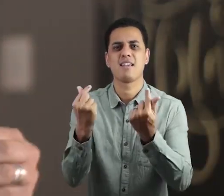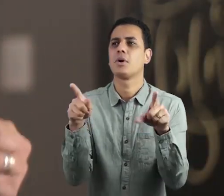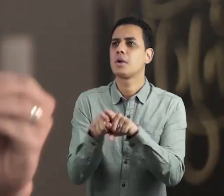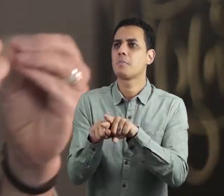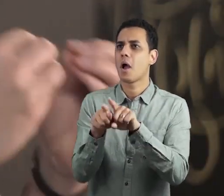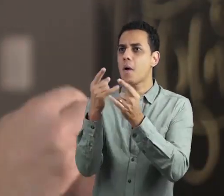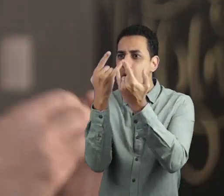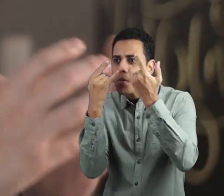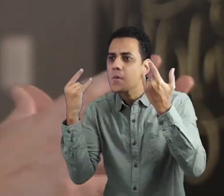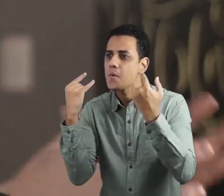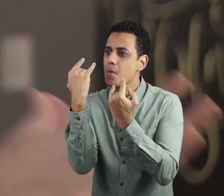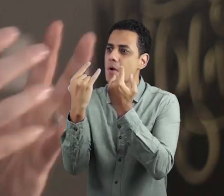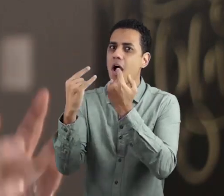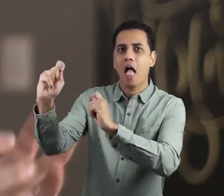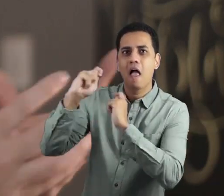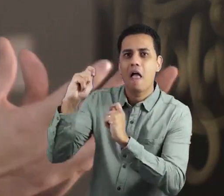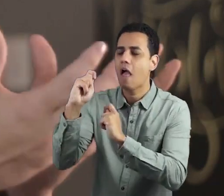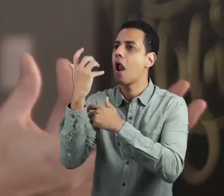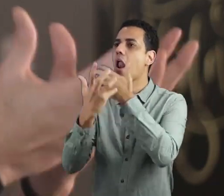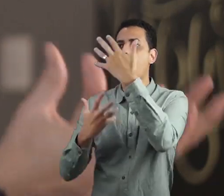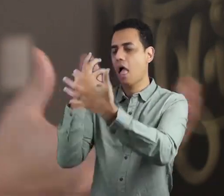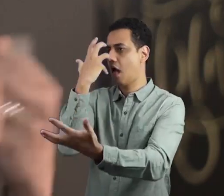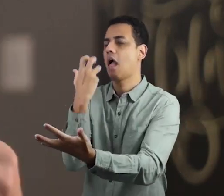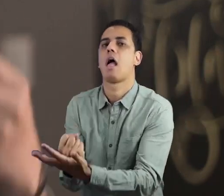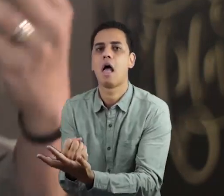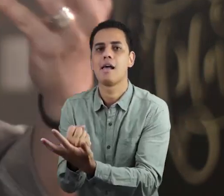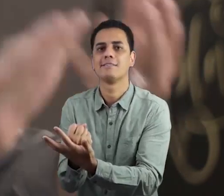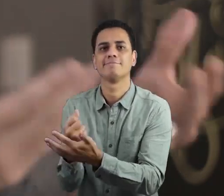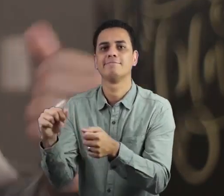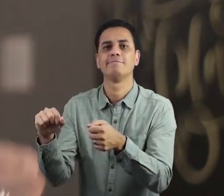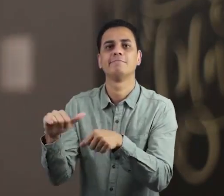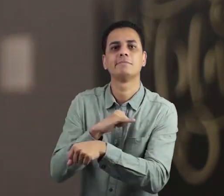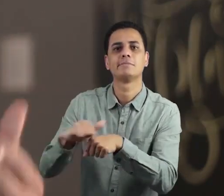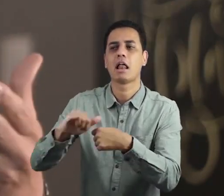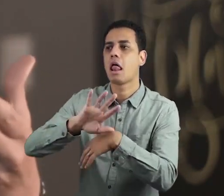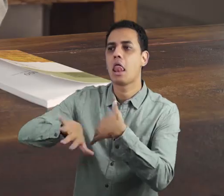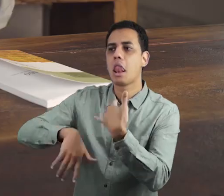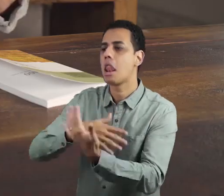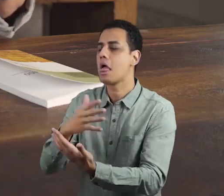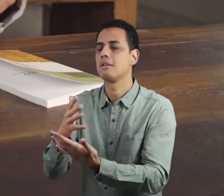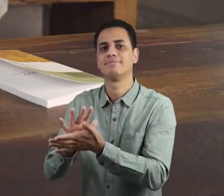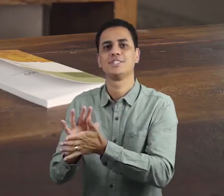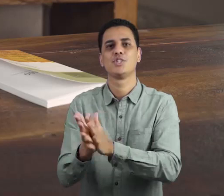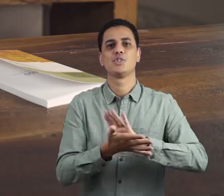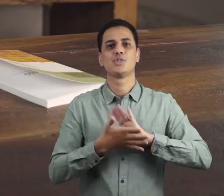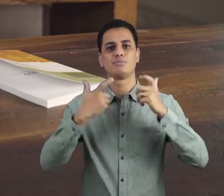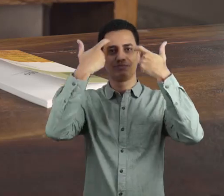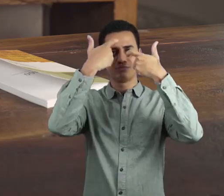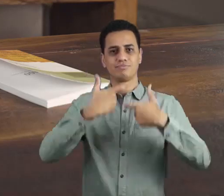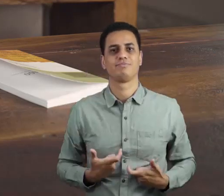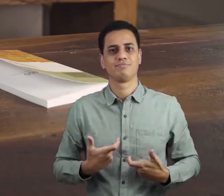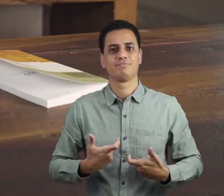dinheiro, mas o amor ao dinheiro. O dinheiro não é o problema. O dinheiro é algo que eu preciso para viver, você precisa, nós precisamos, nós